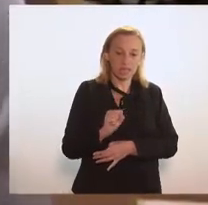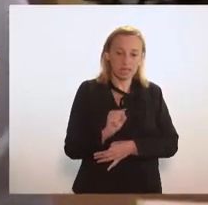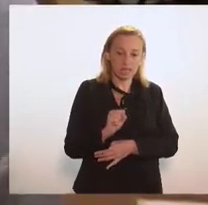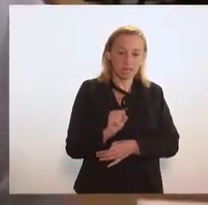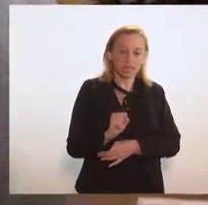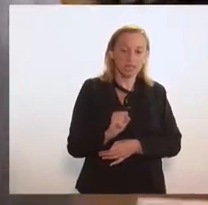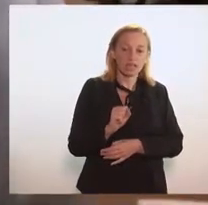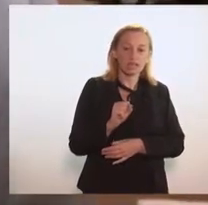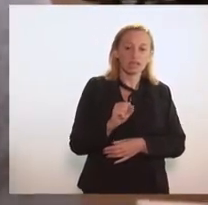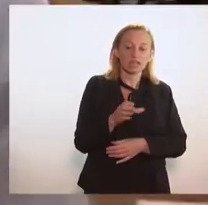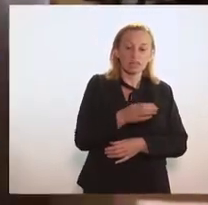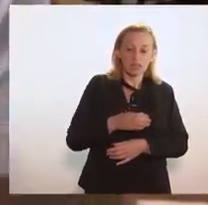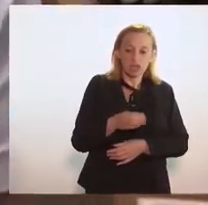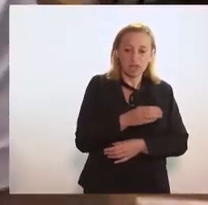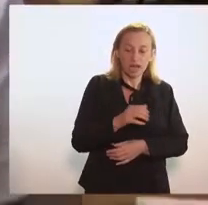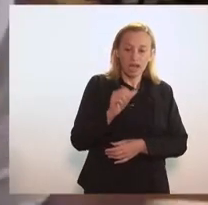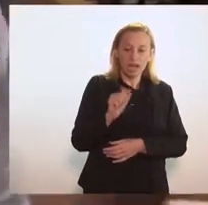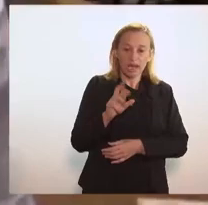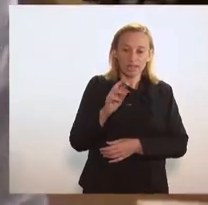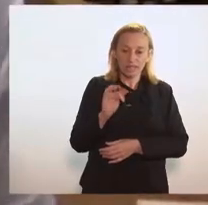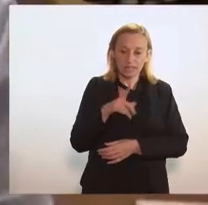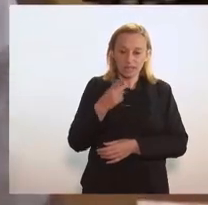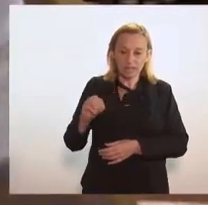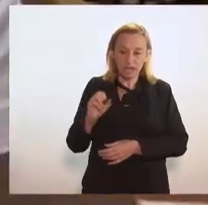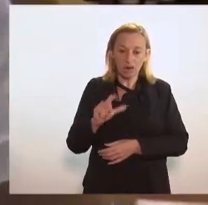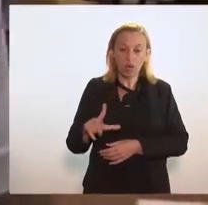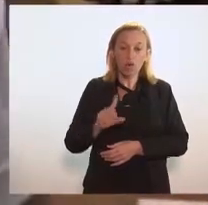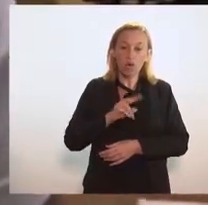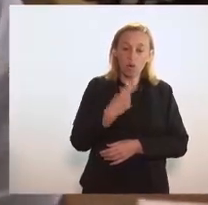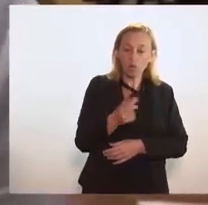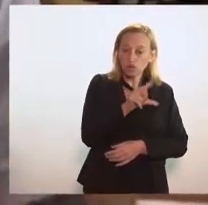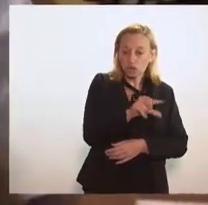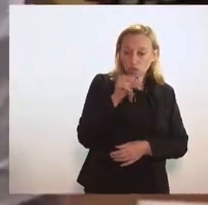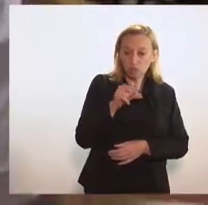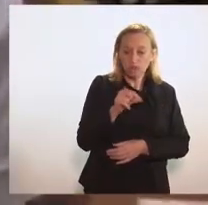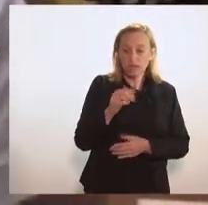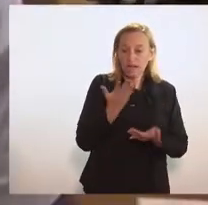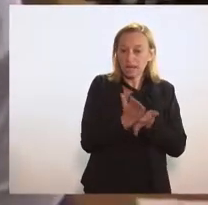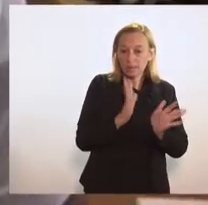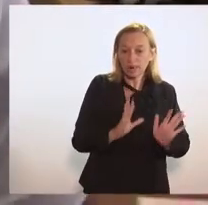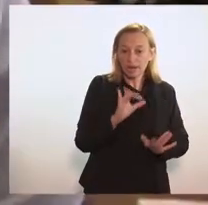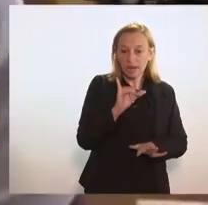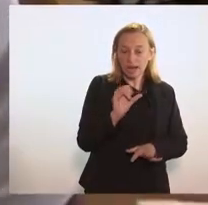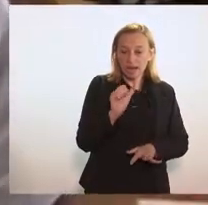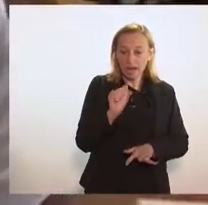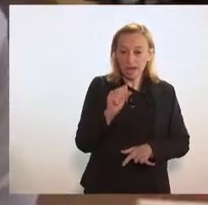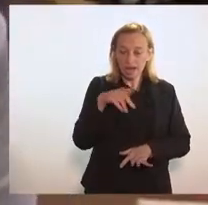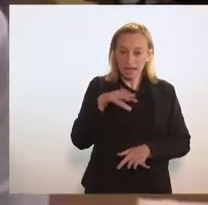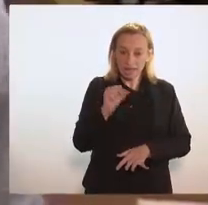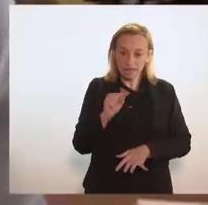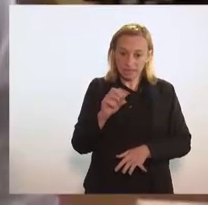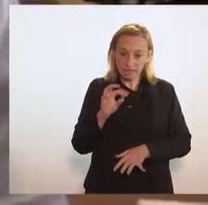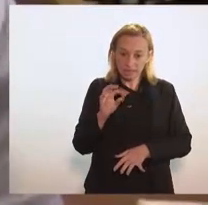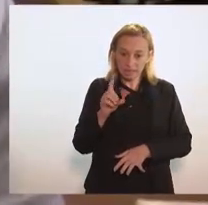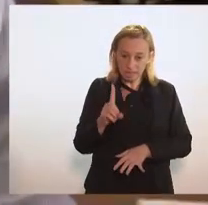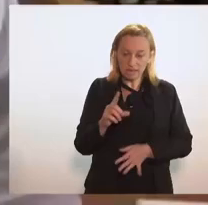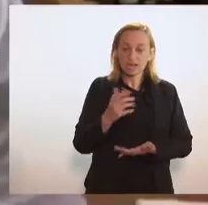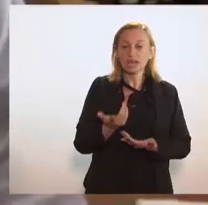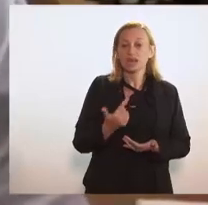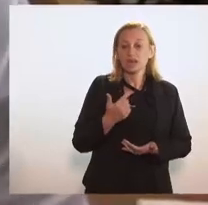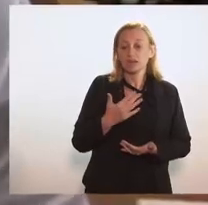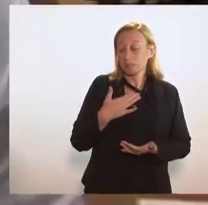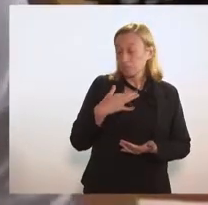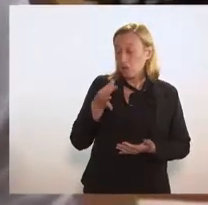da Cervejaria artesanal ou então fazer a opção acabar com a SD que na minha opinião para mim tá ótimo eu sou